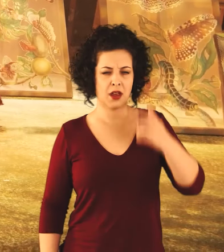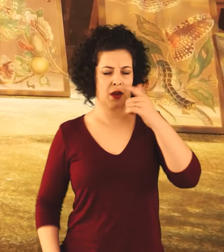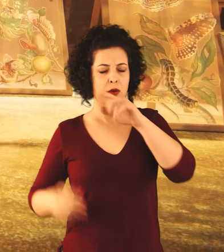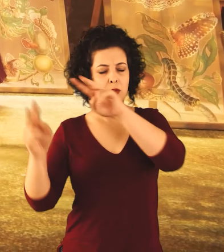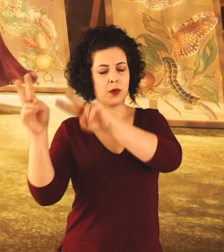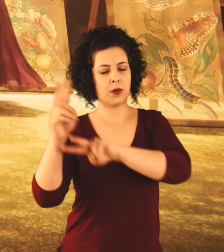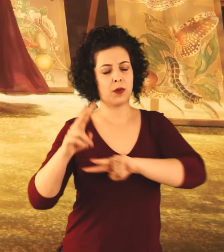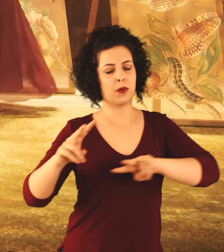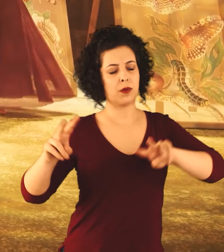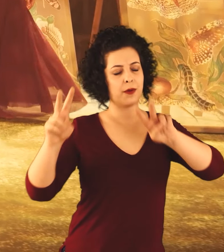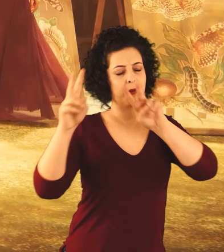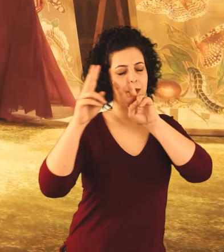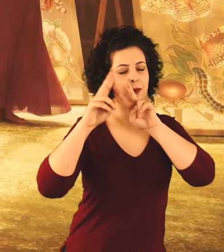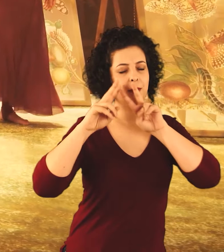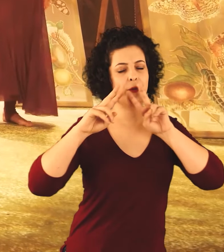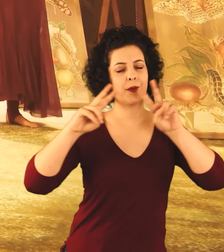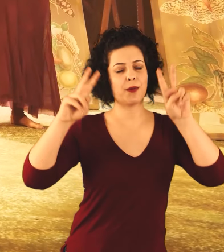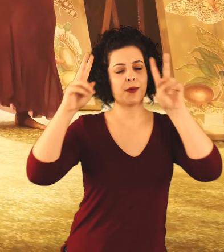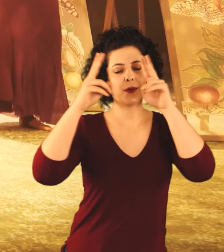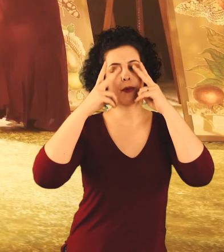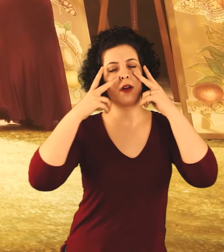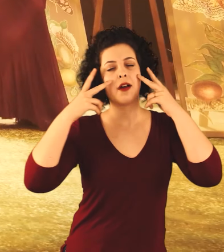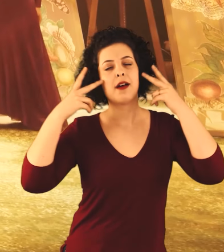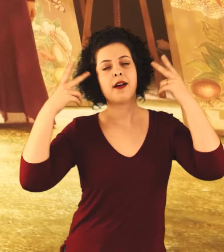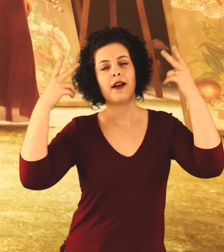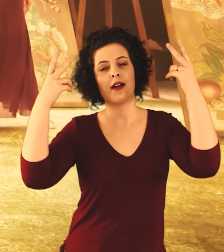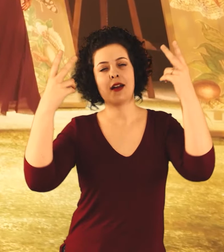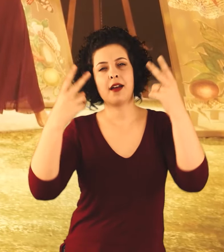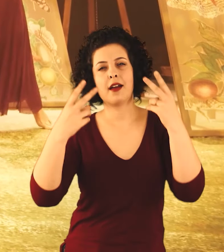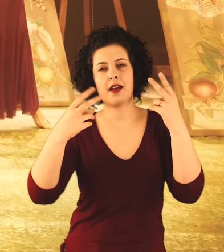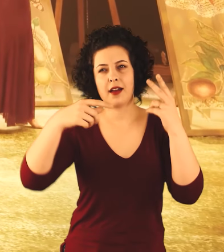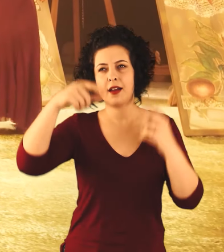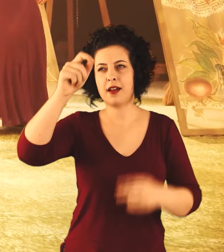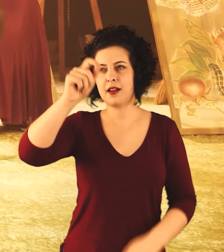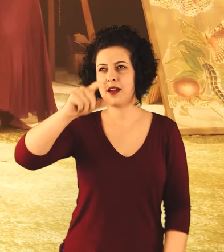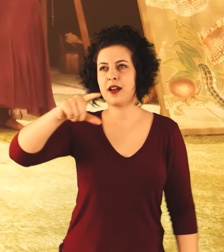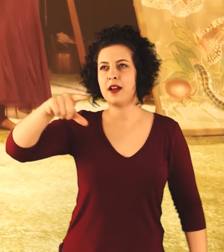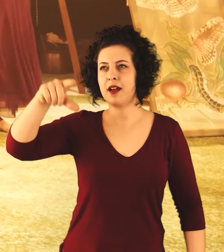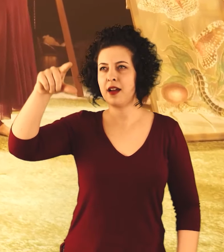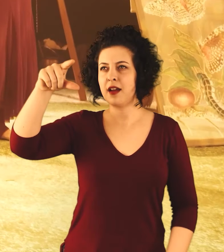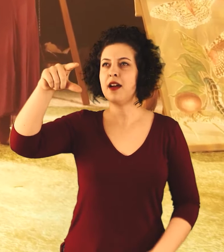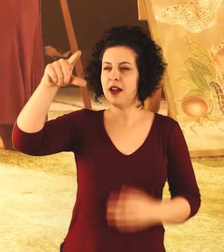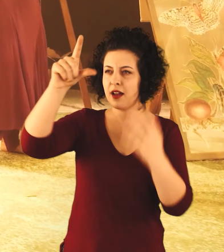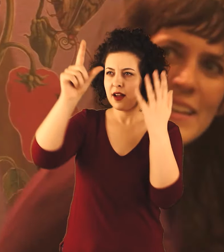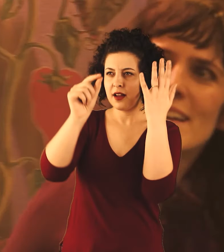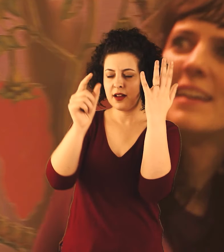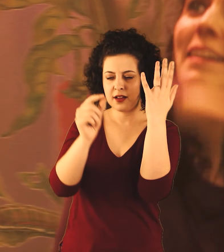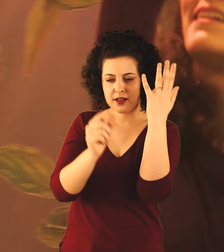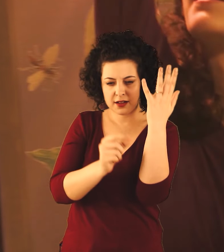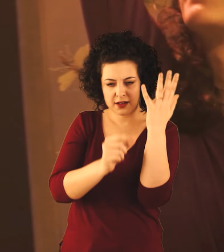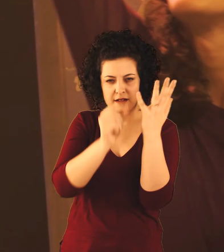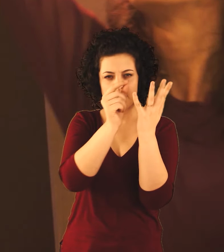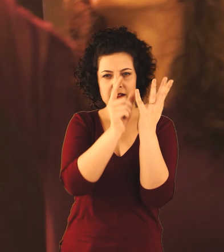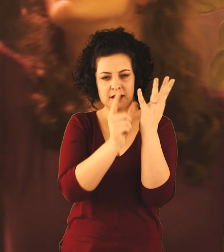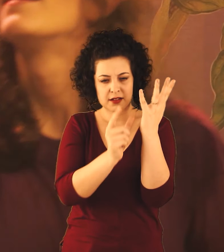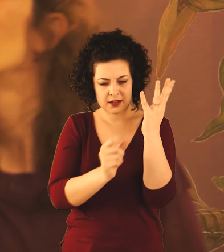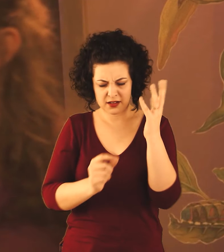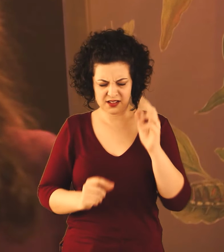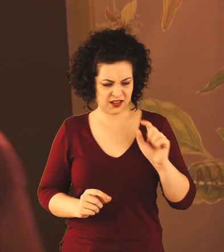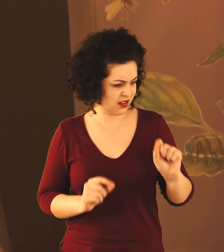sou a brisa que toca o seu rosto. Maria gira no mesmo lugar. o orvalho que brilha nas folhas. Quem é você?